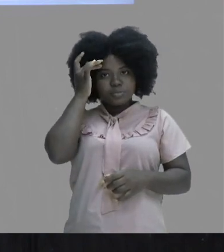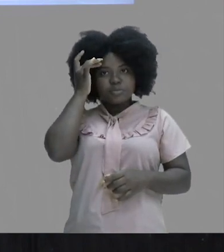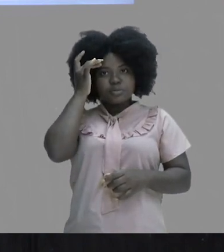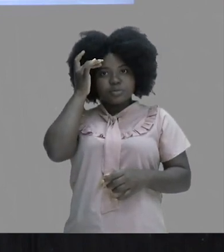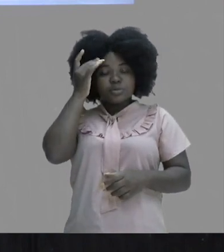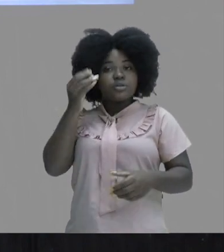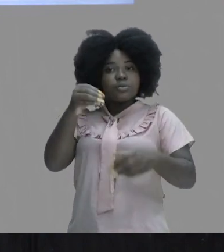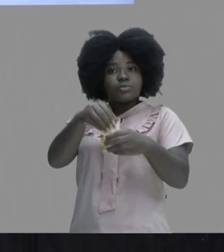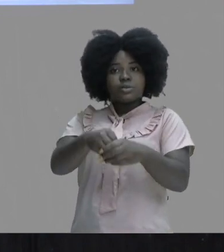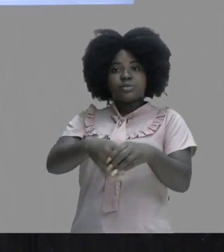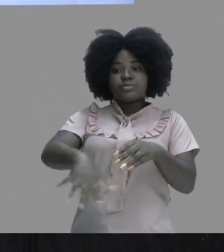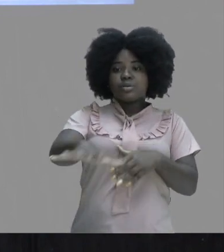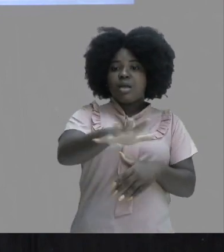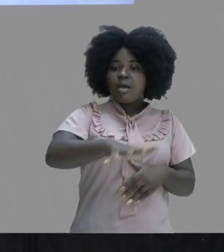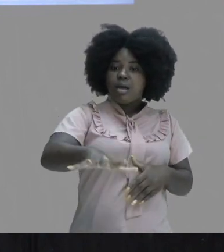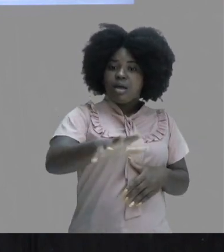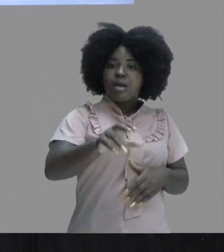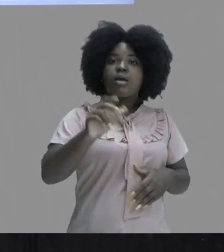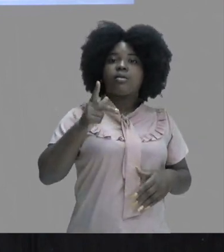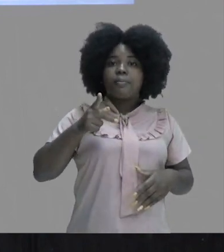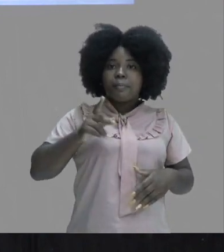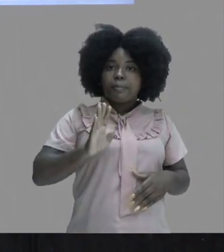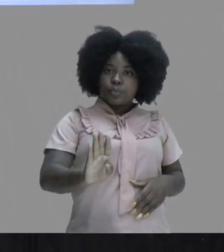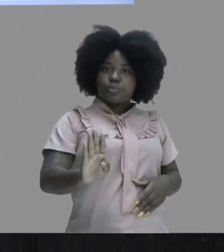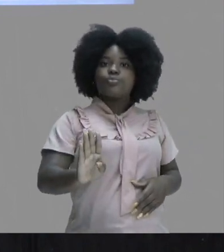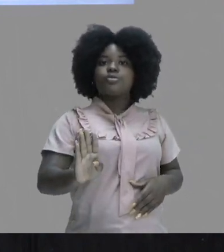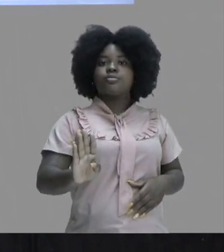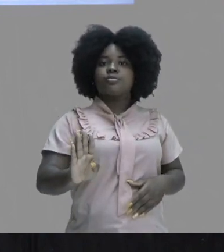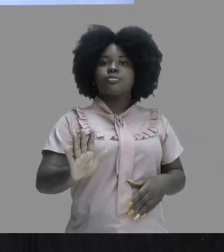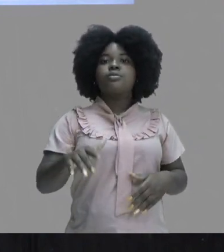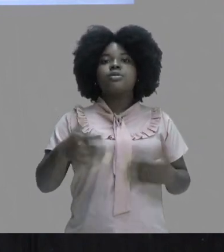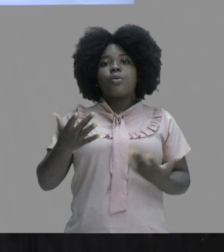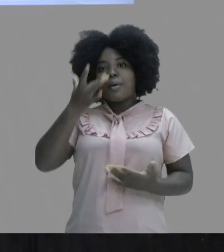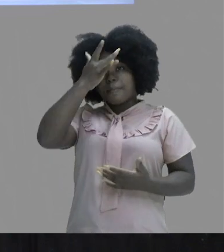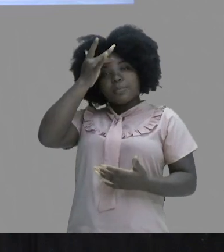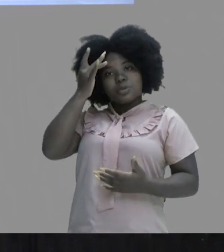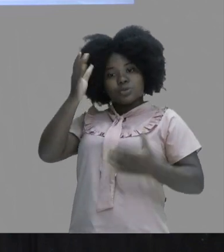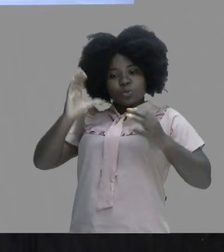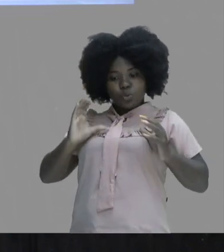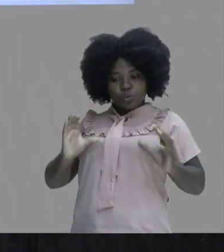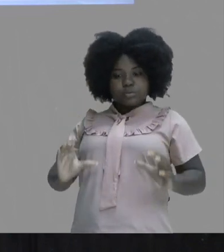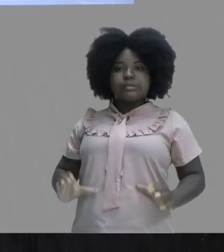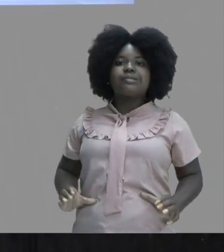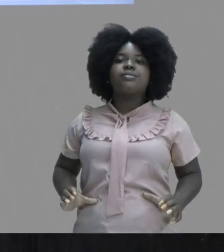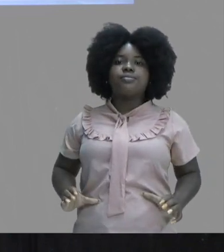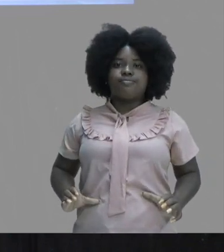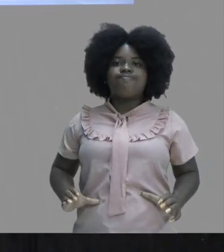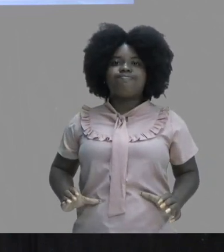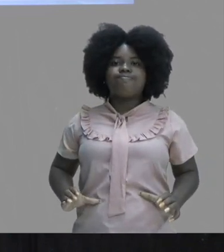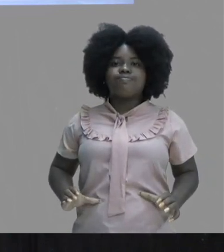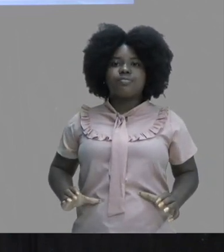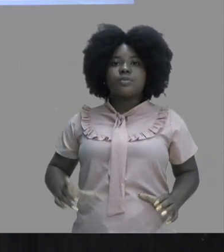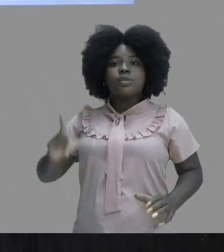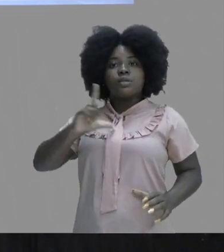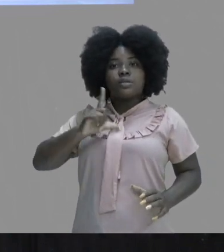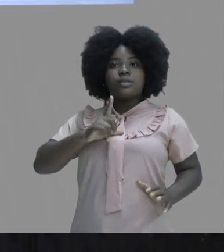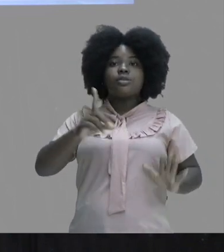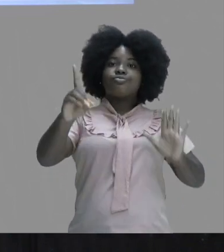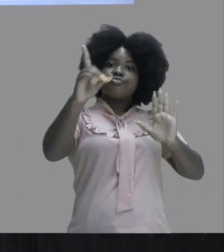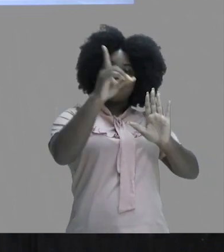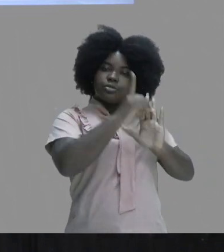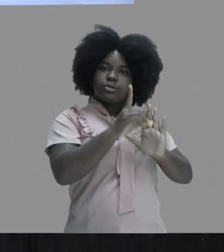público. O cidadão, ele cumpre deveres e também tem direitos, certo? Então, todo cidadão, ele